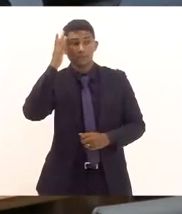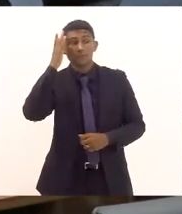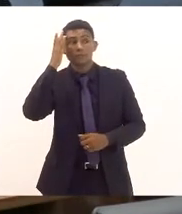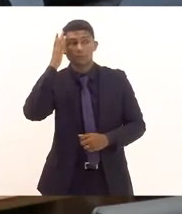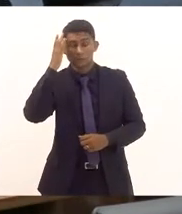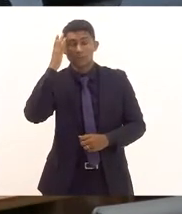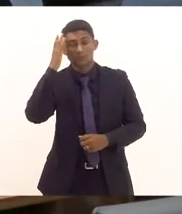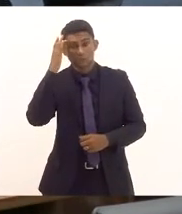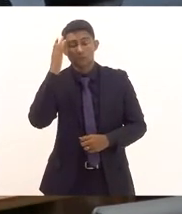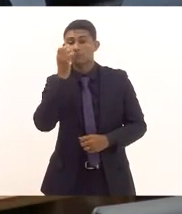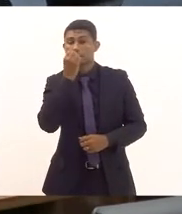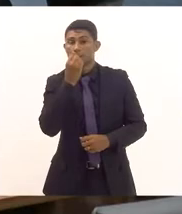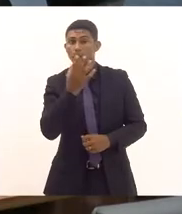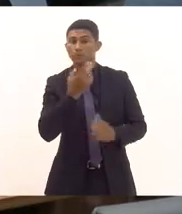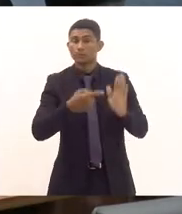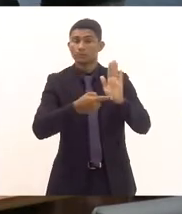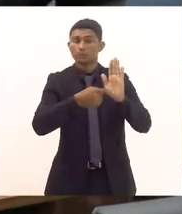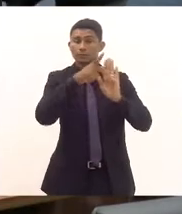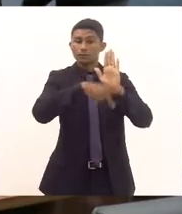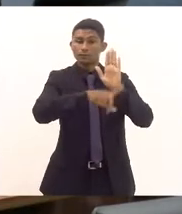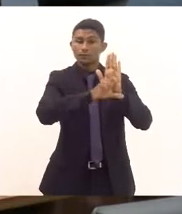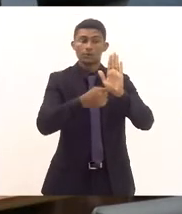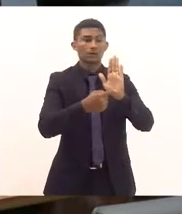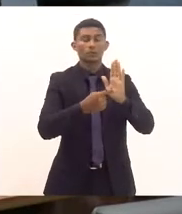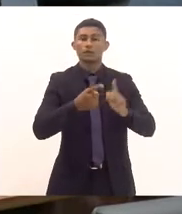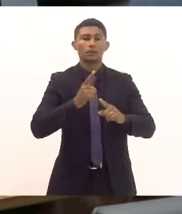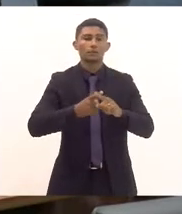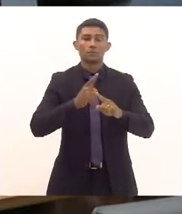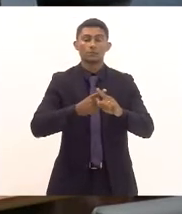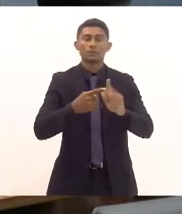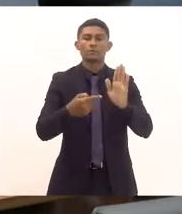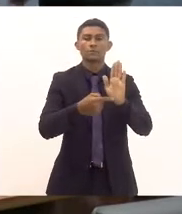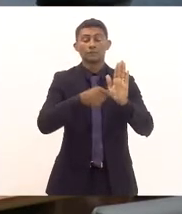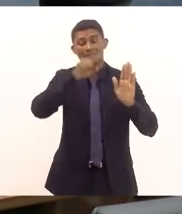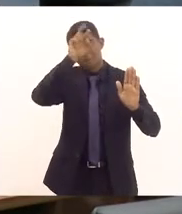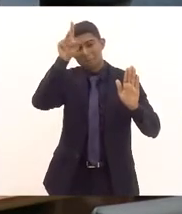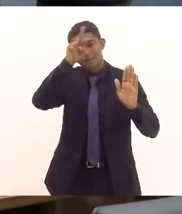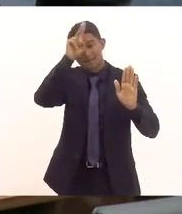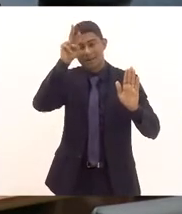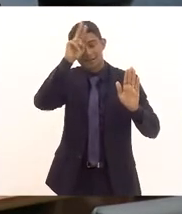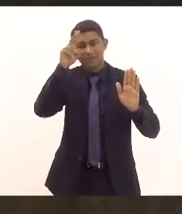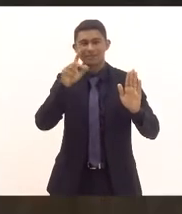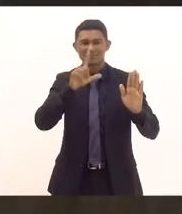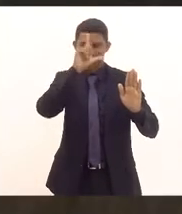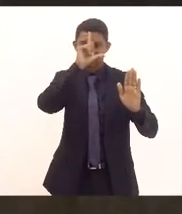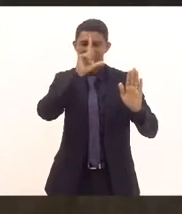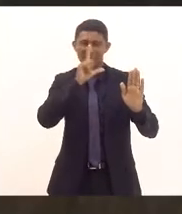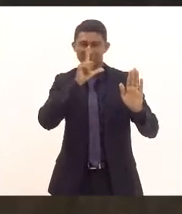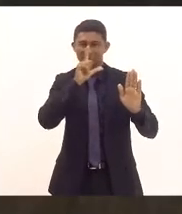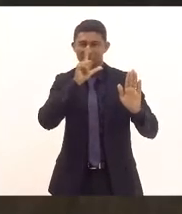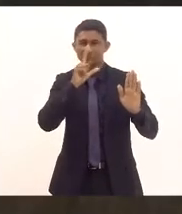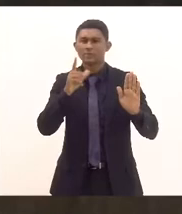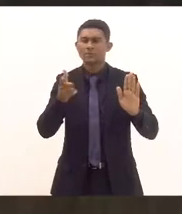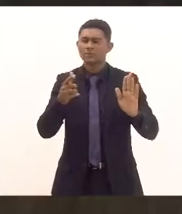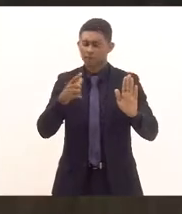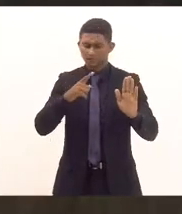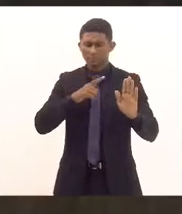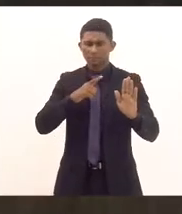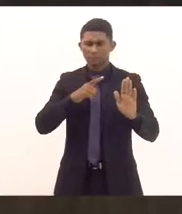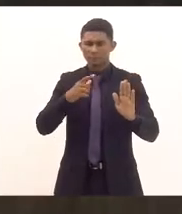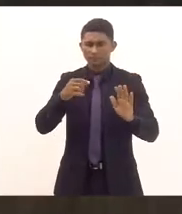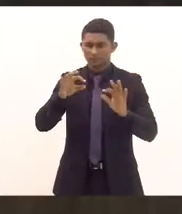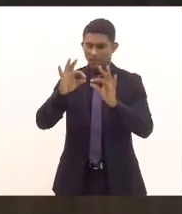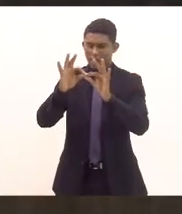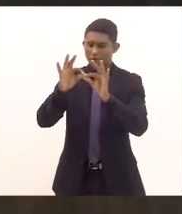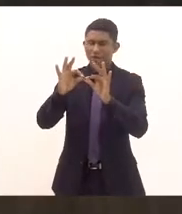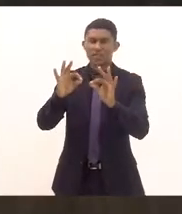porque esse projeto especificamente é de abelhas sem ferrão geradora